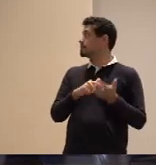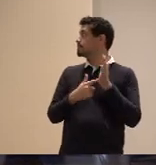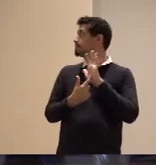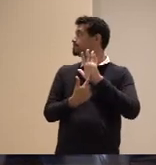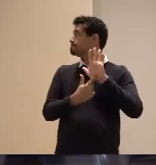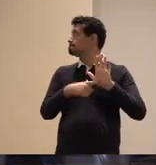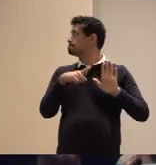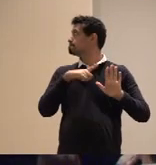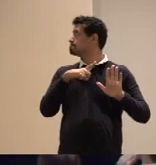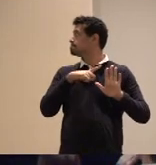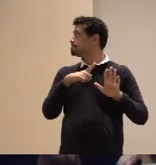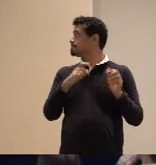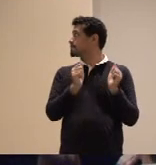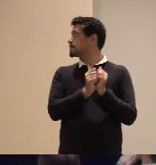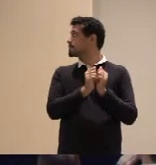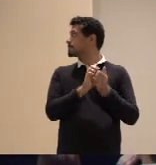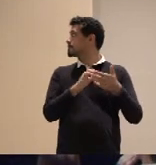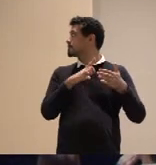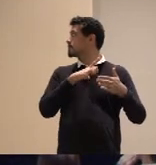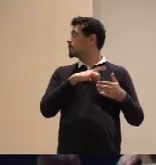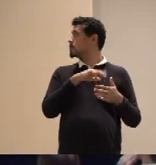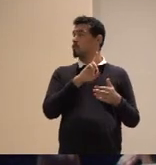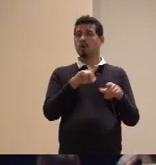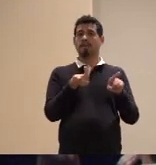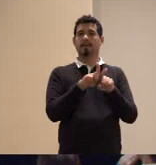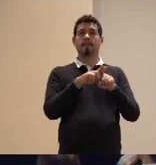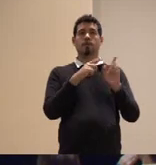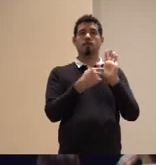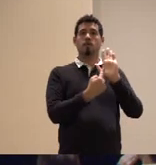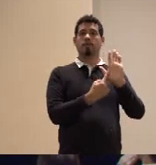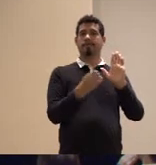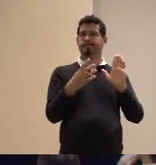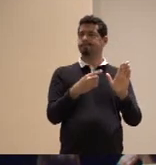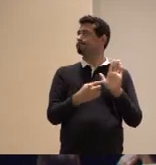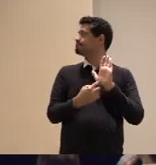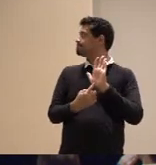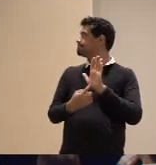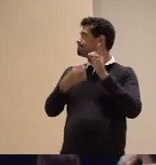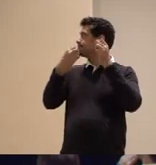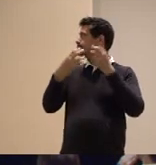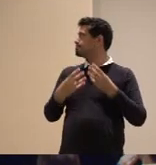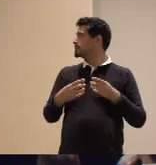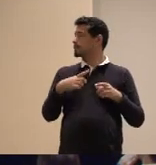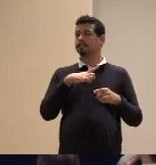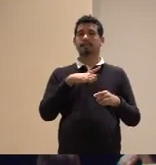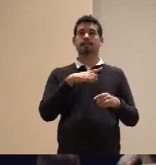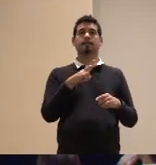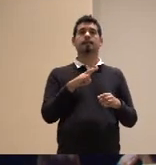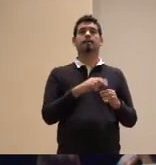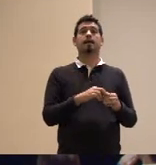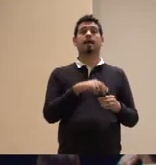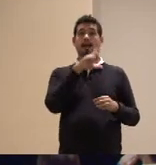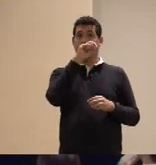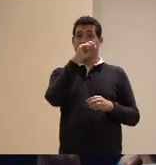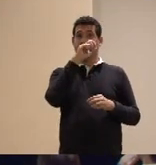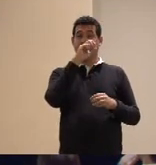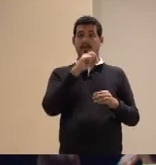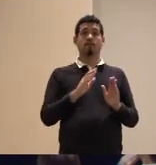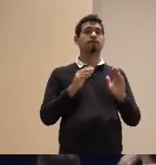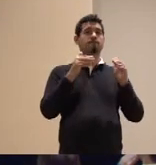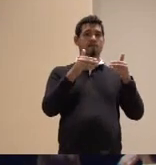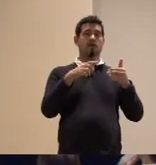É uma instituição de acolhimento e ele está localizado no município de Capinzal. Eu